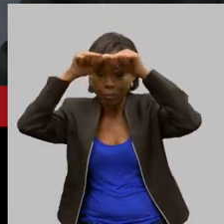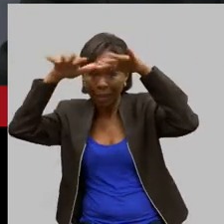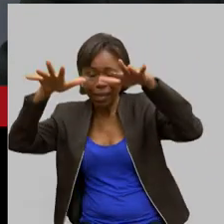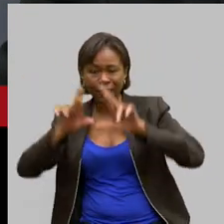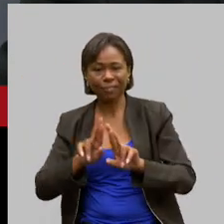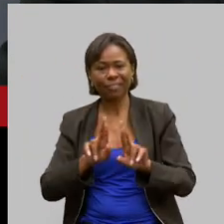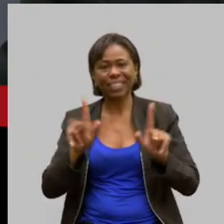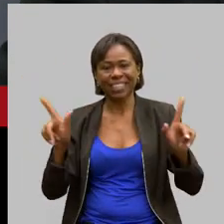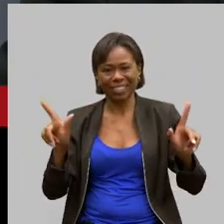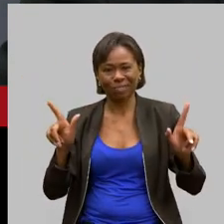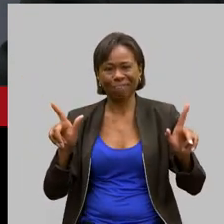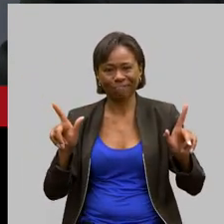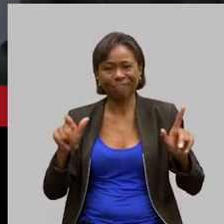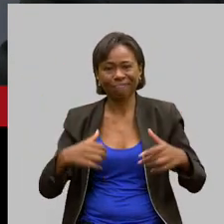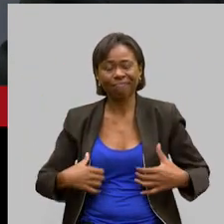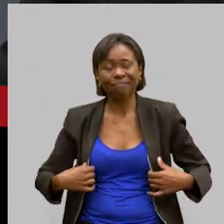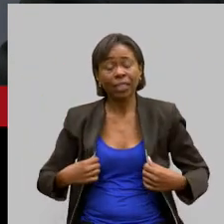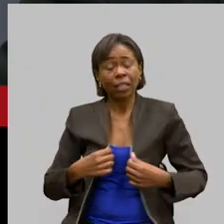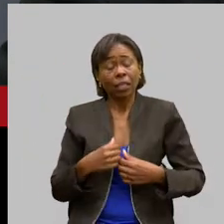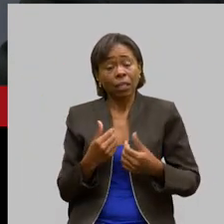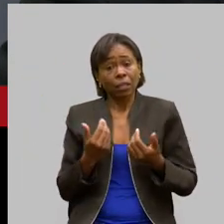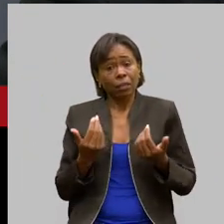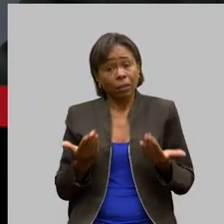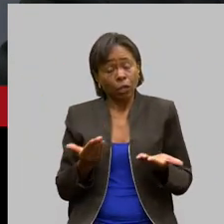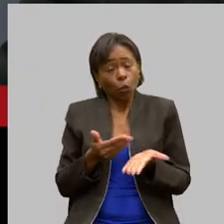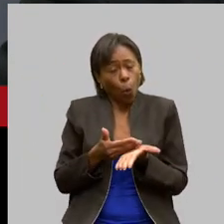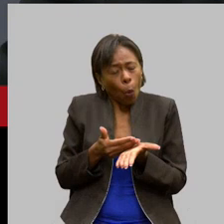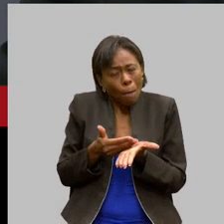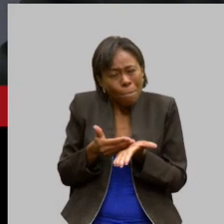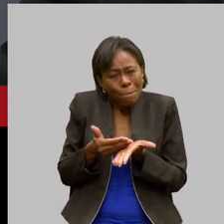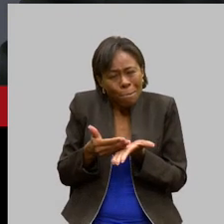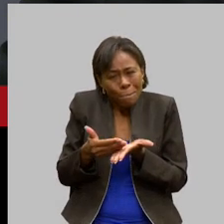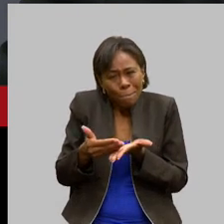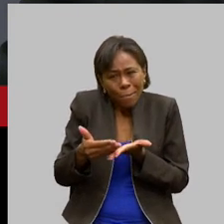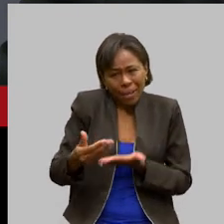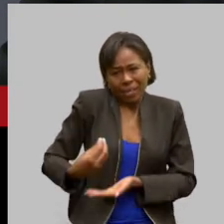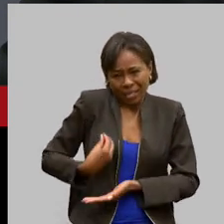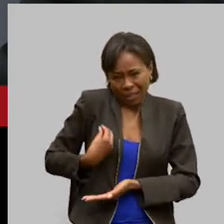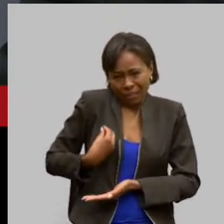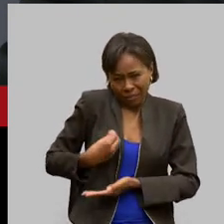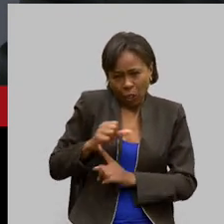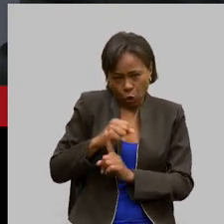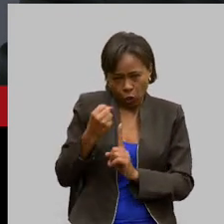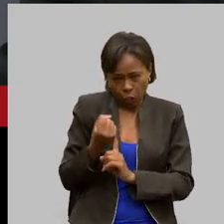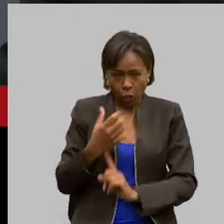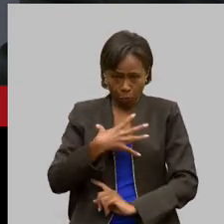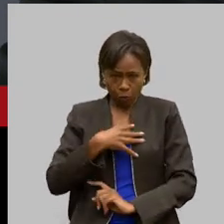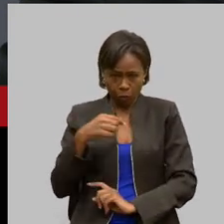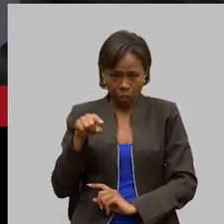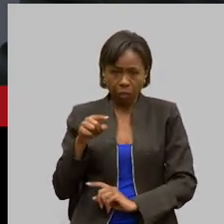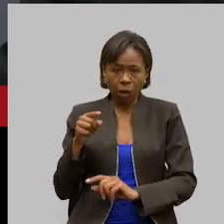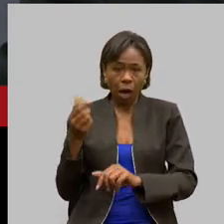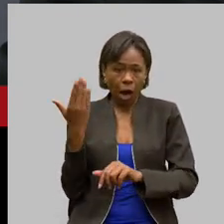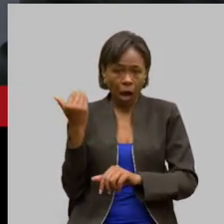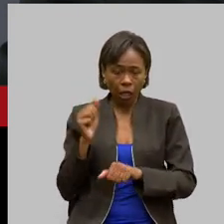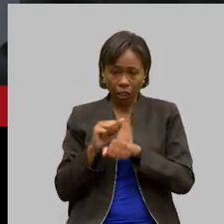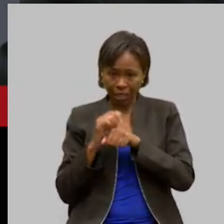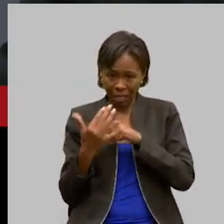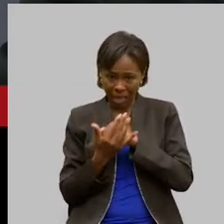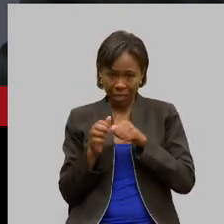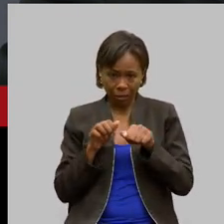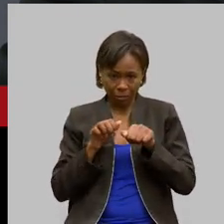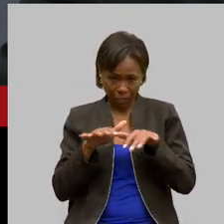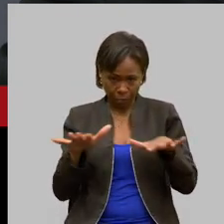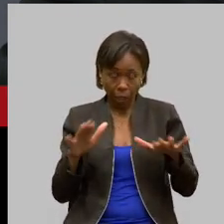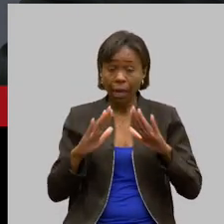e no momento inicial da vida social do meu filho que era para quando ele entraria na escola